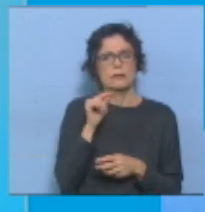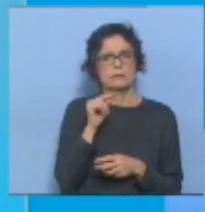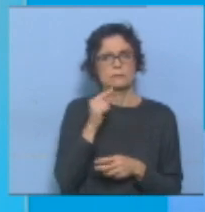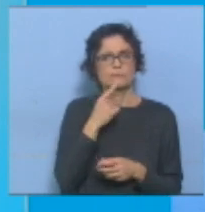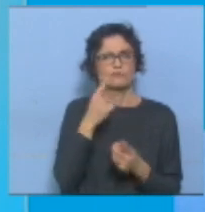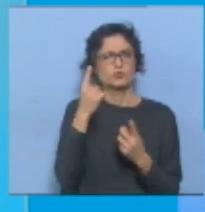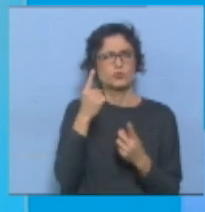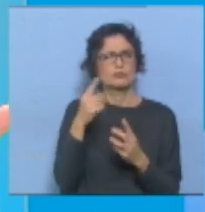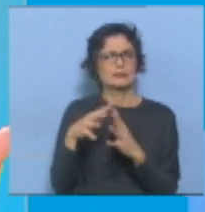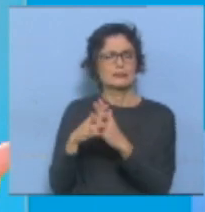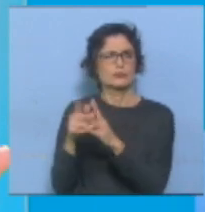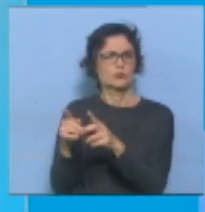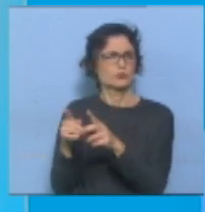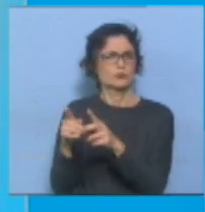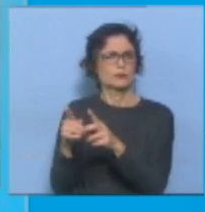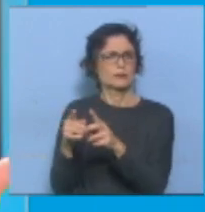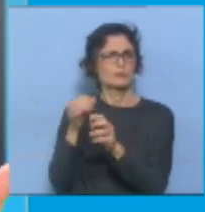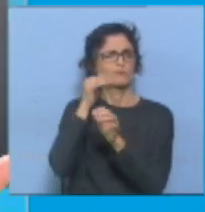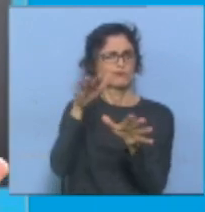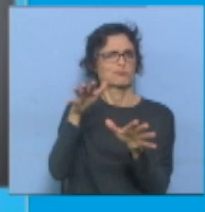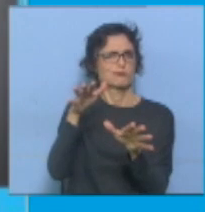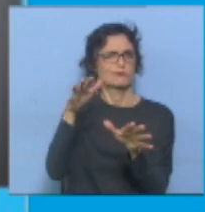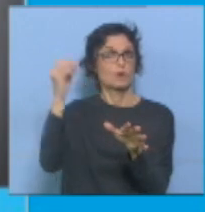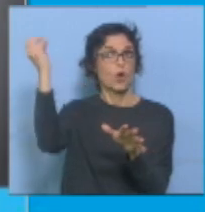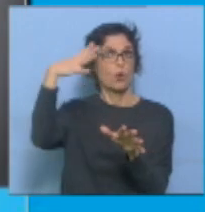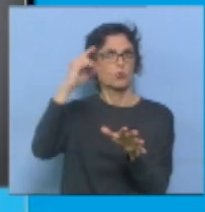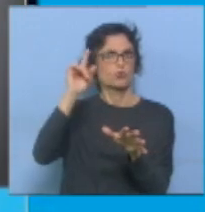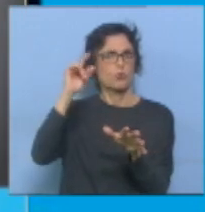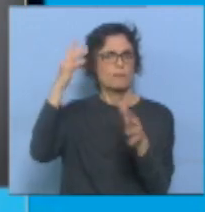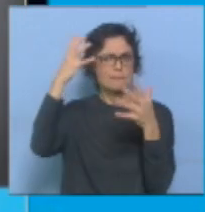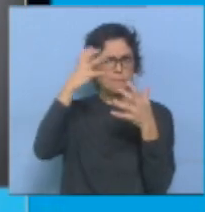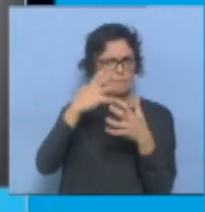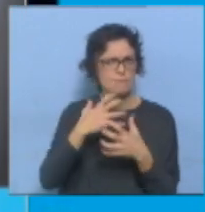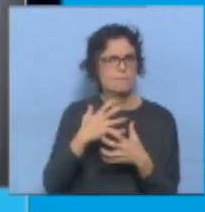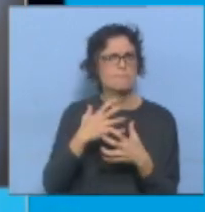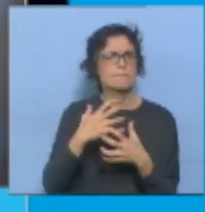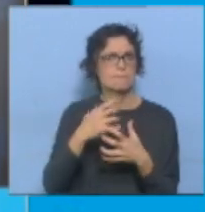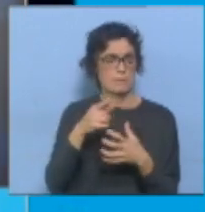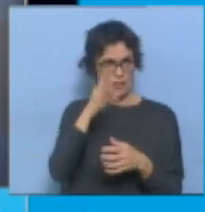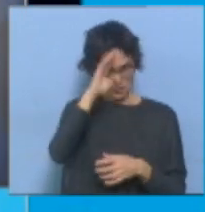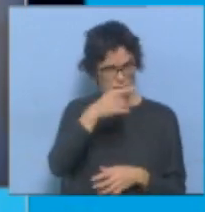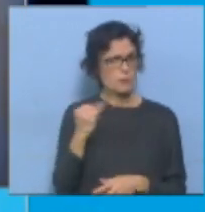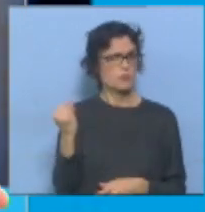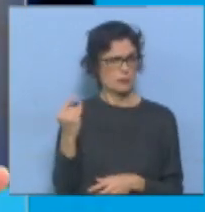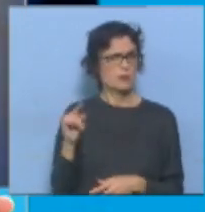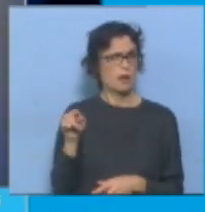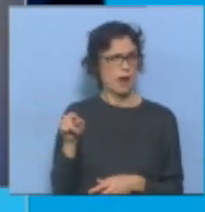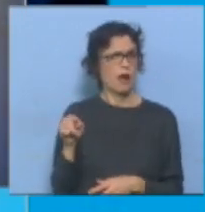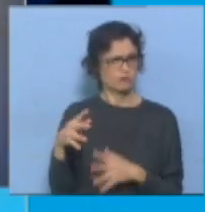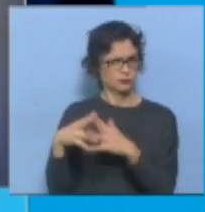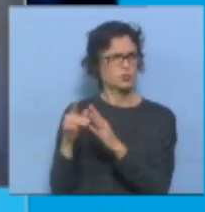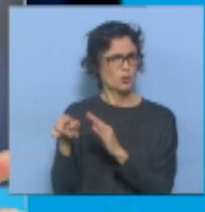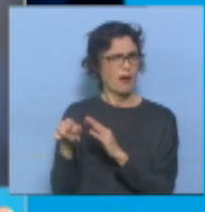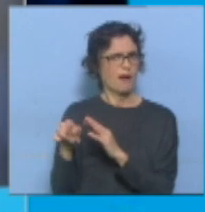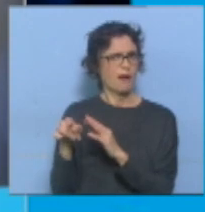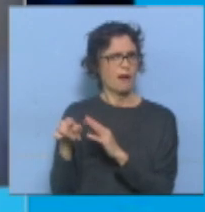fomentam não o que é luz, mas o que é trevas. E nós sabemos que existem estruturas que de alguma forma potenciam